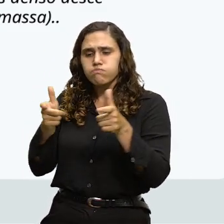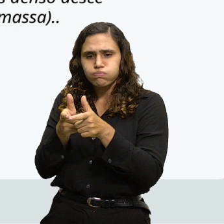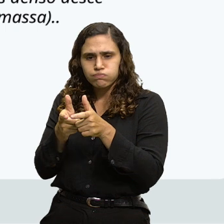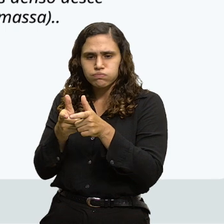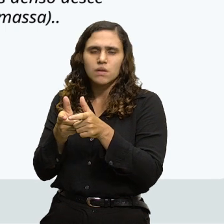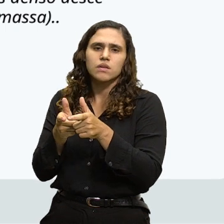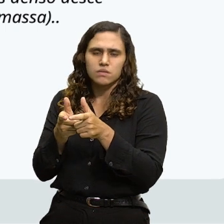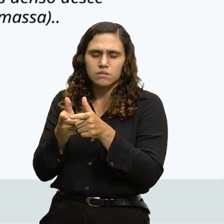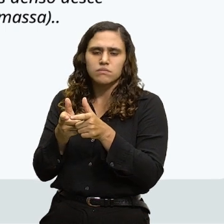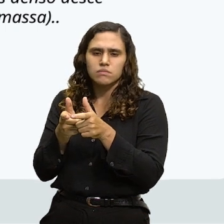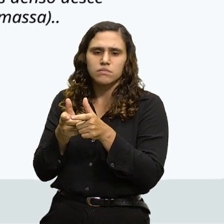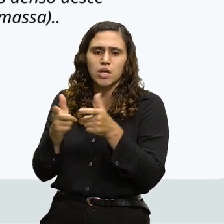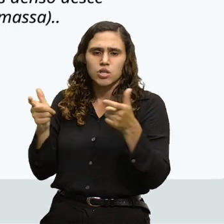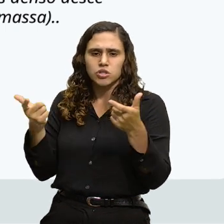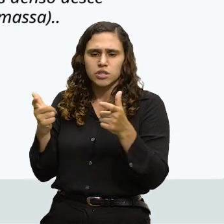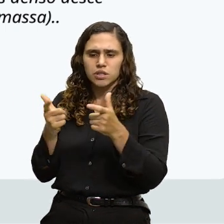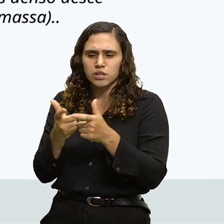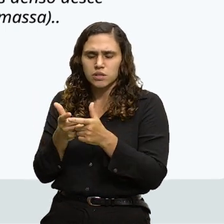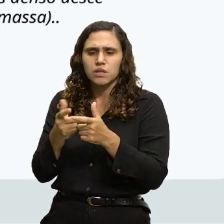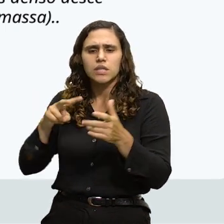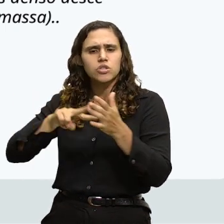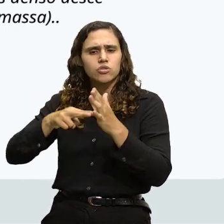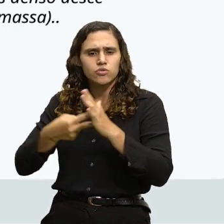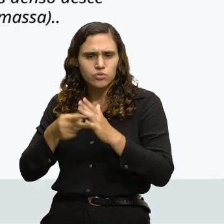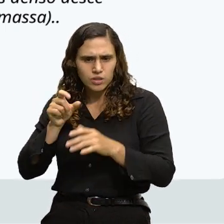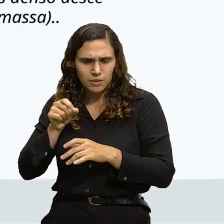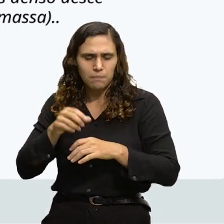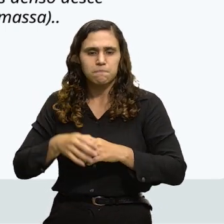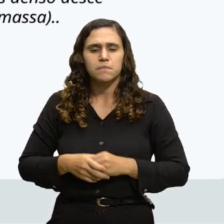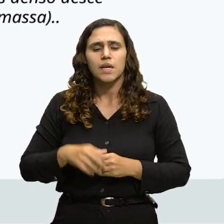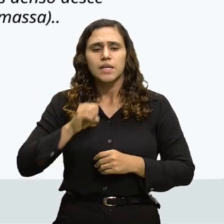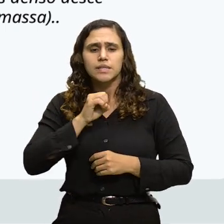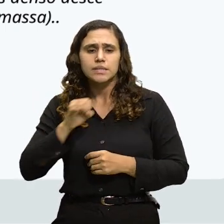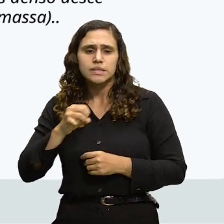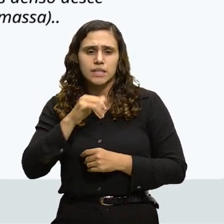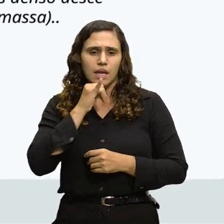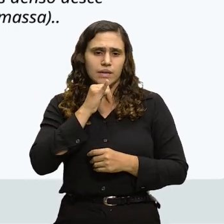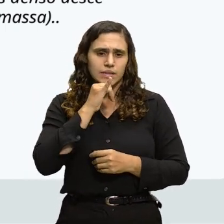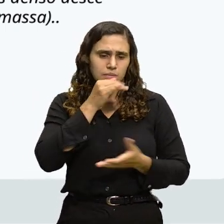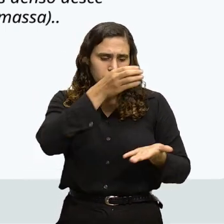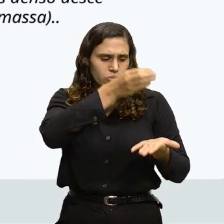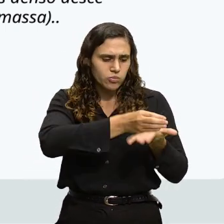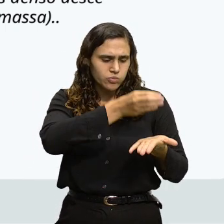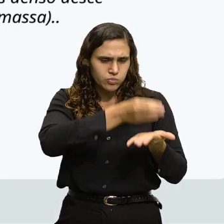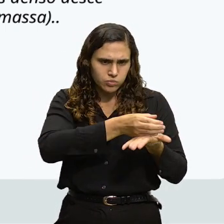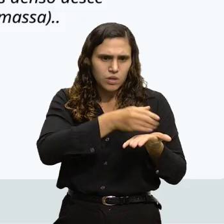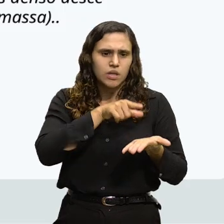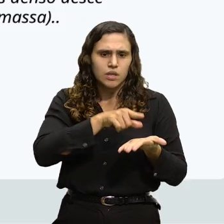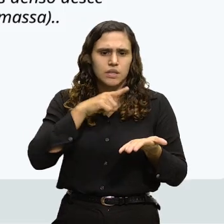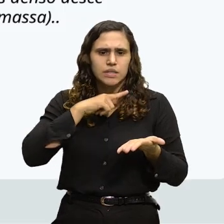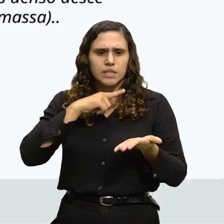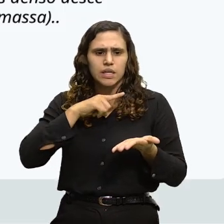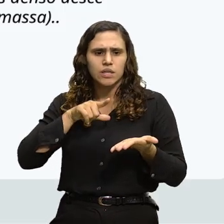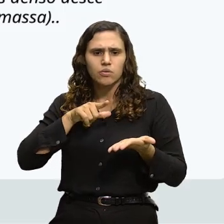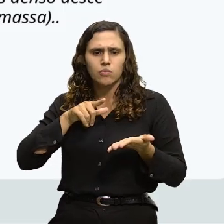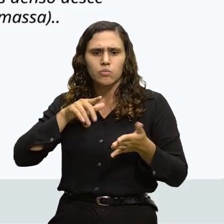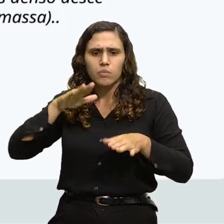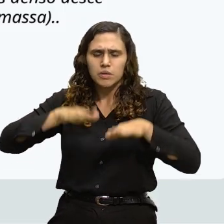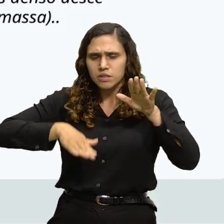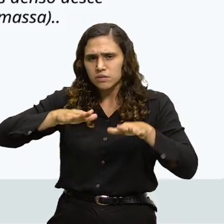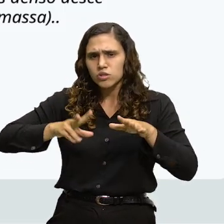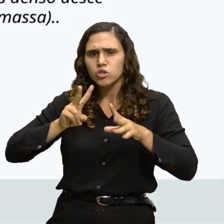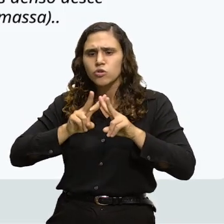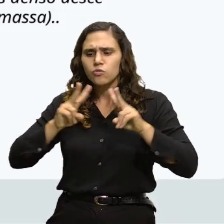menor, diminui. Isso significa o quê? Que quando eu tenho um recipiente com um determinado volume V,